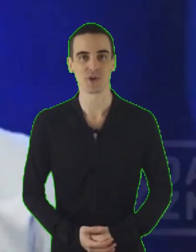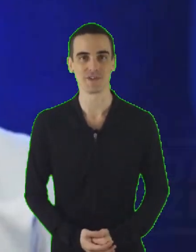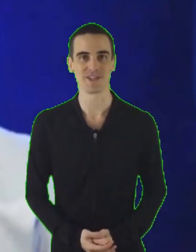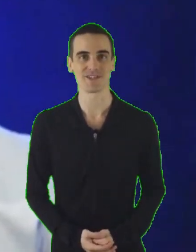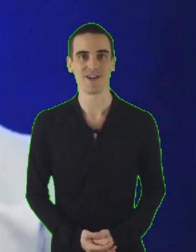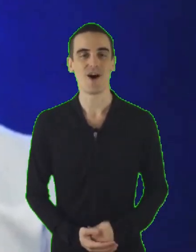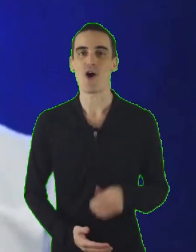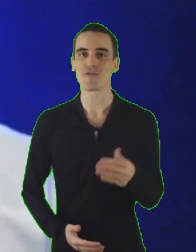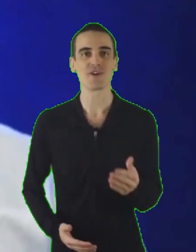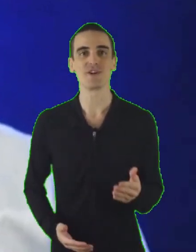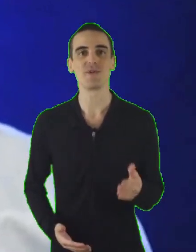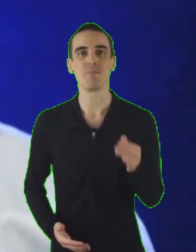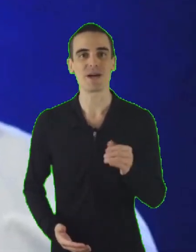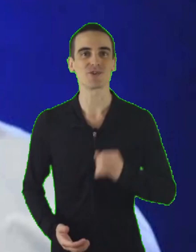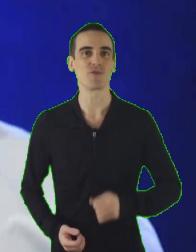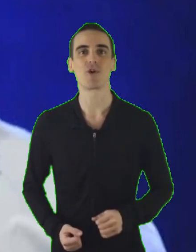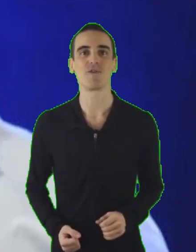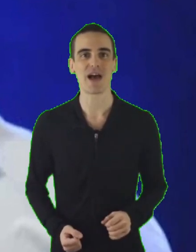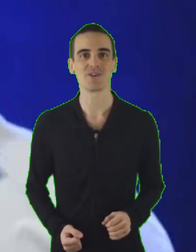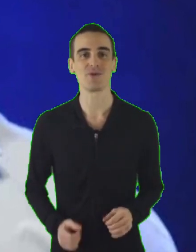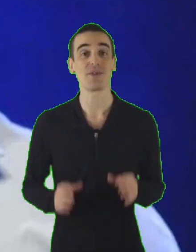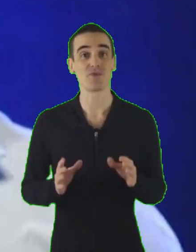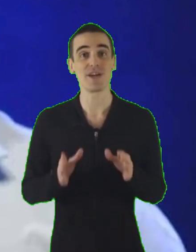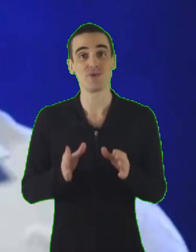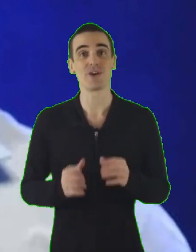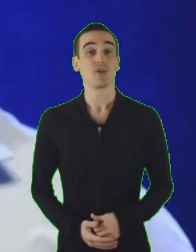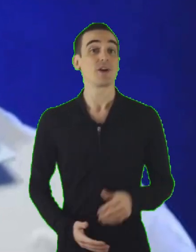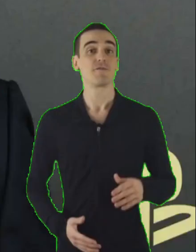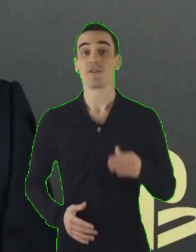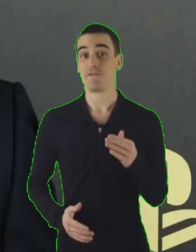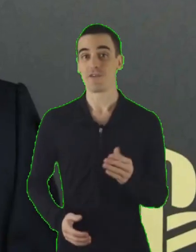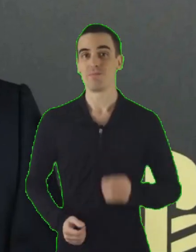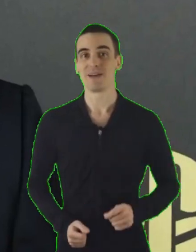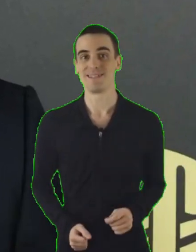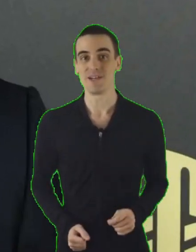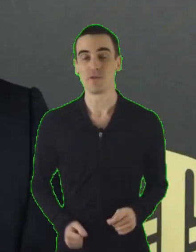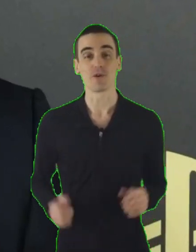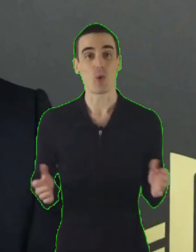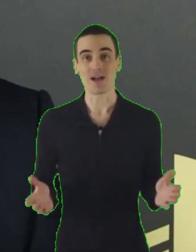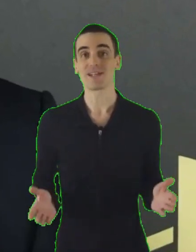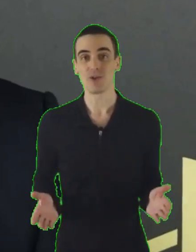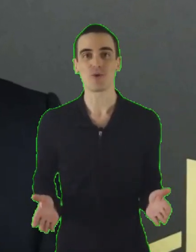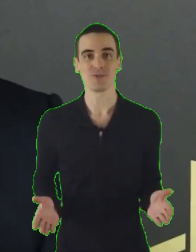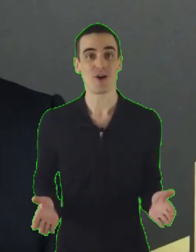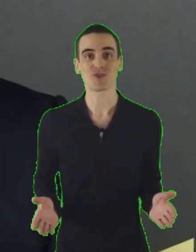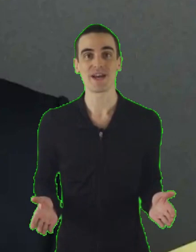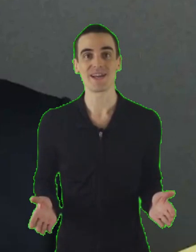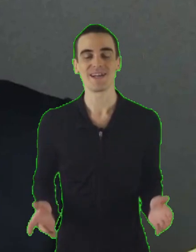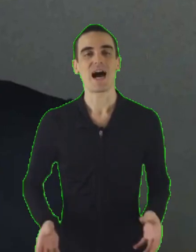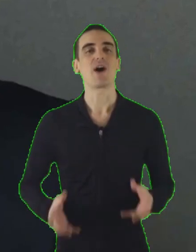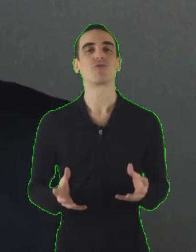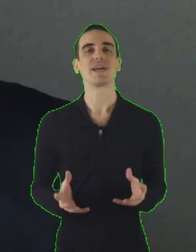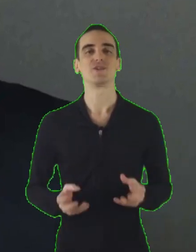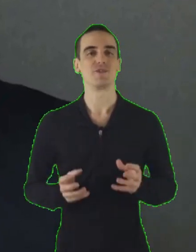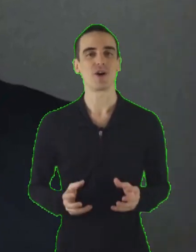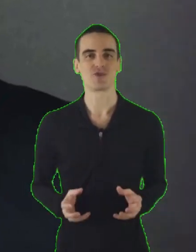20. Foram colocadas 50 mil notas comerciais, nominativas e escriturais, sem garantia real ou fidejussória, em série única em